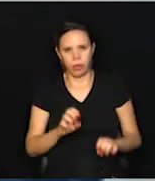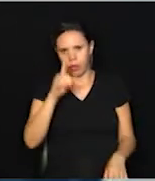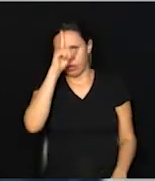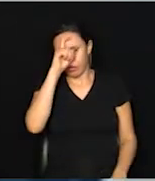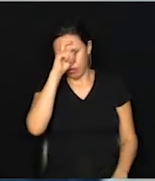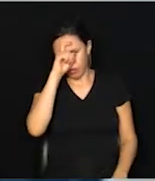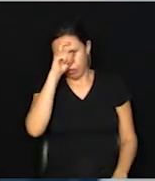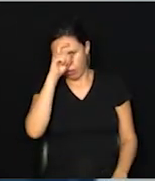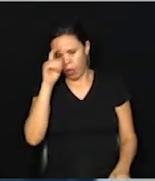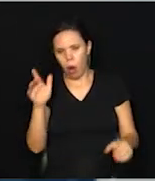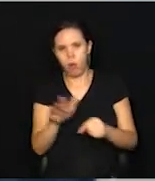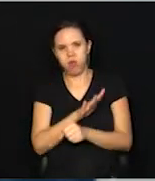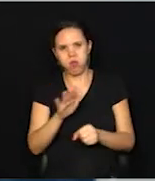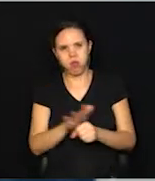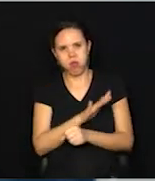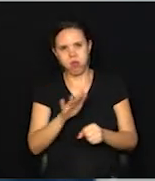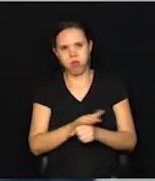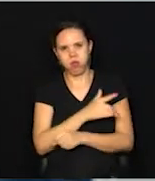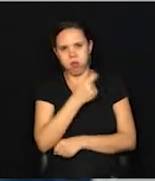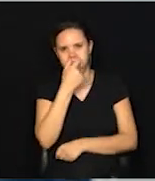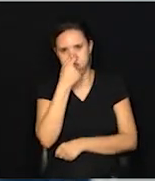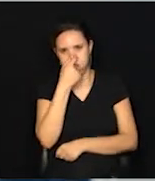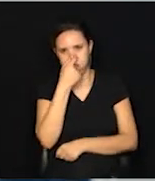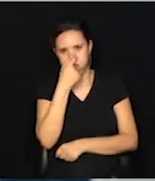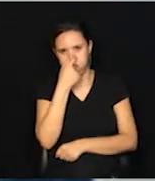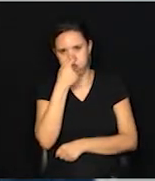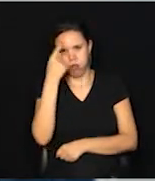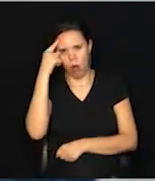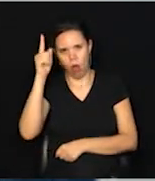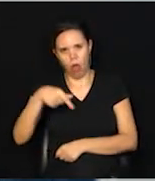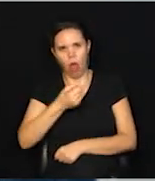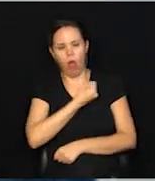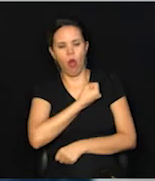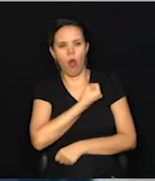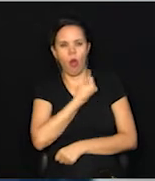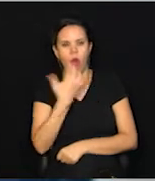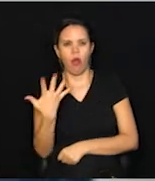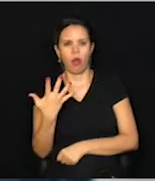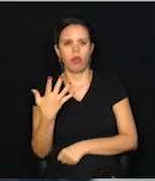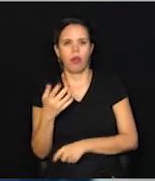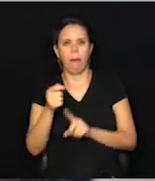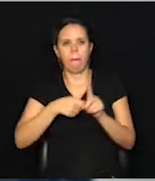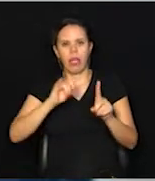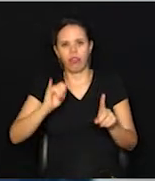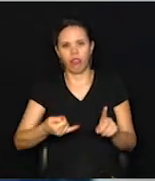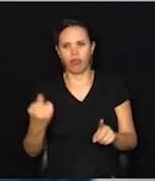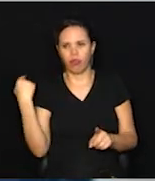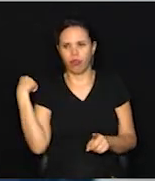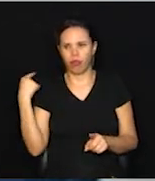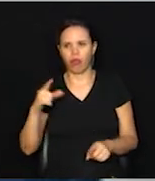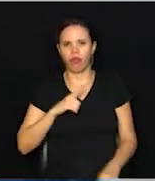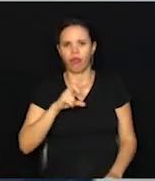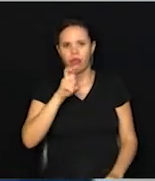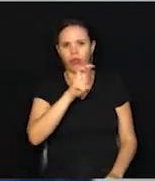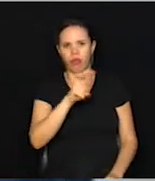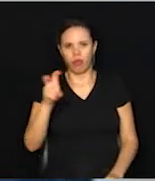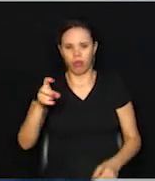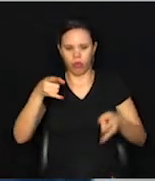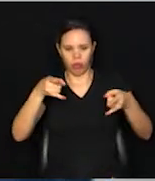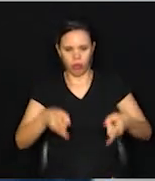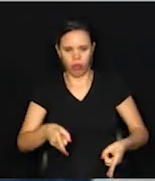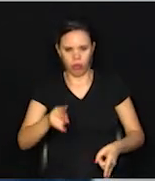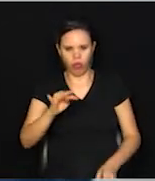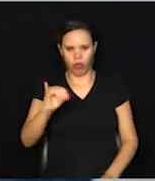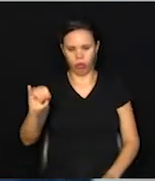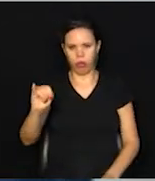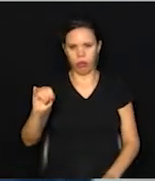está lotada. Então, só para ter uma ideia numérica, nós em janeiro, nós estamos com 55 leitos de UTI, eu estou